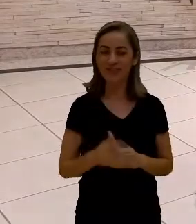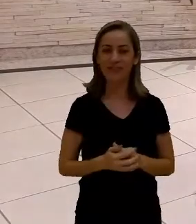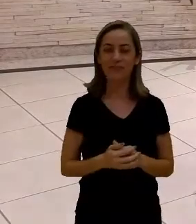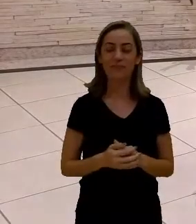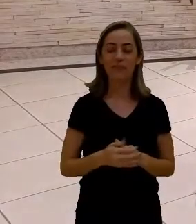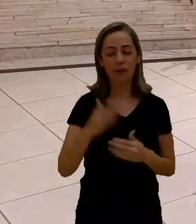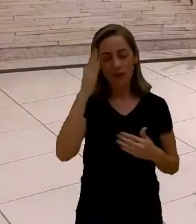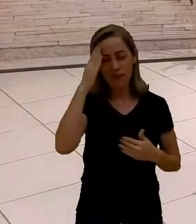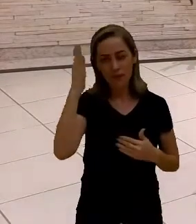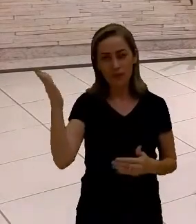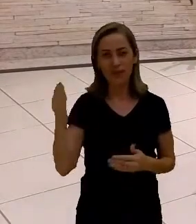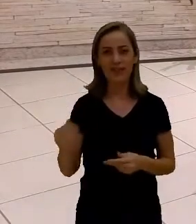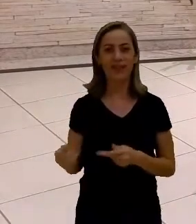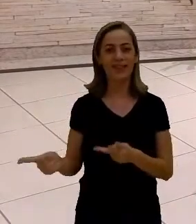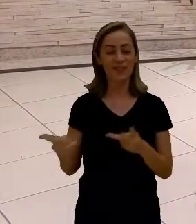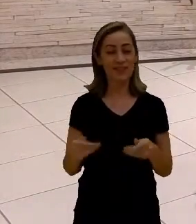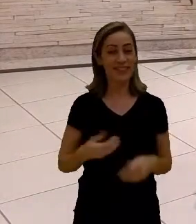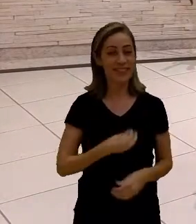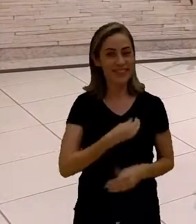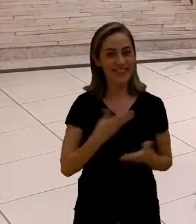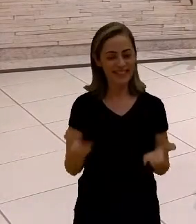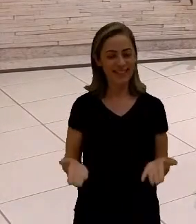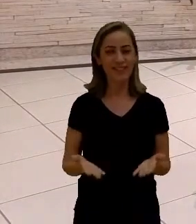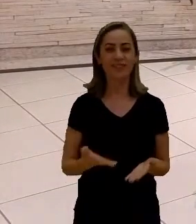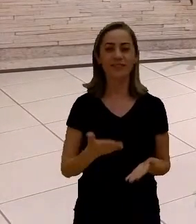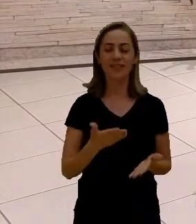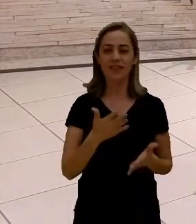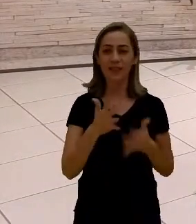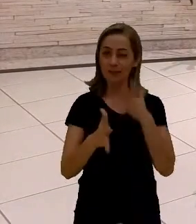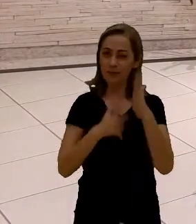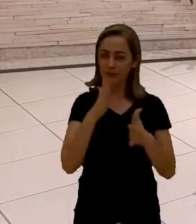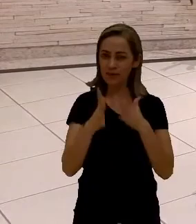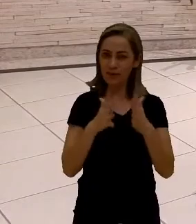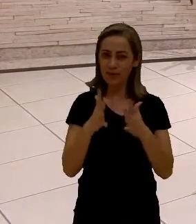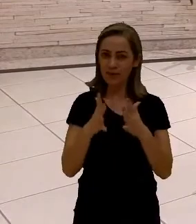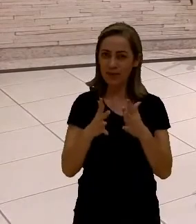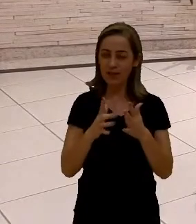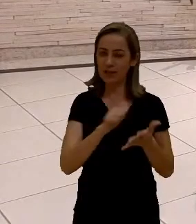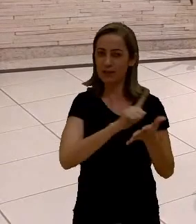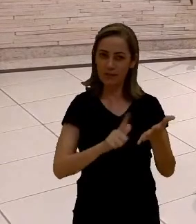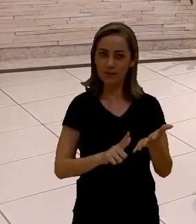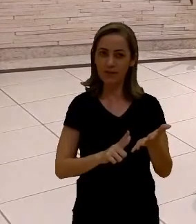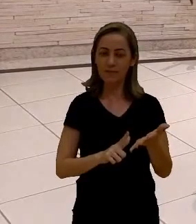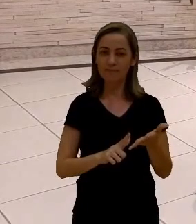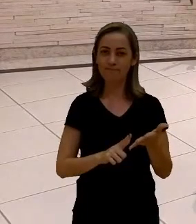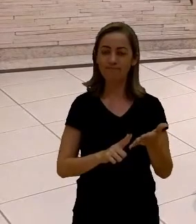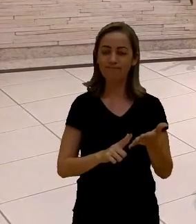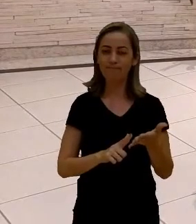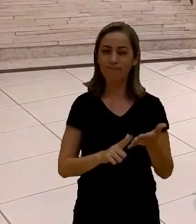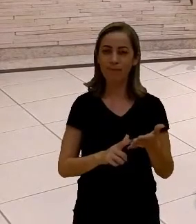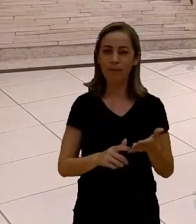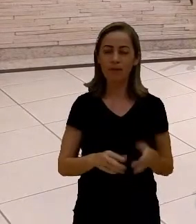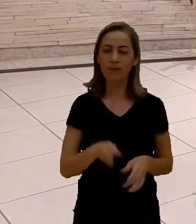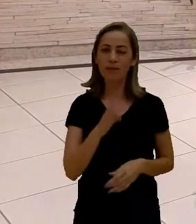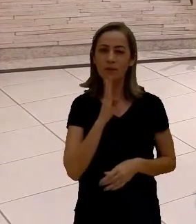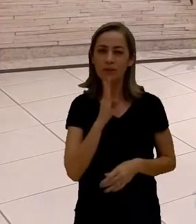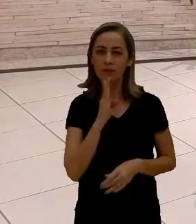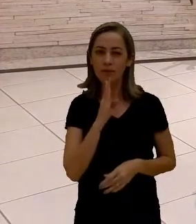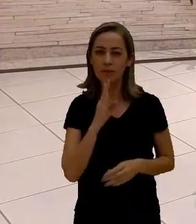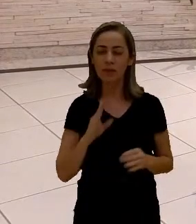estarmos aqui para bater um papo sobre liturgia levar um pouco de